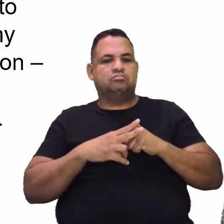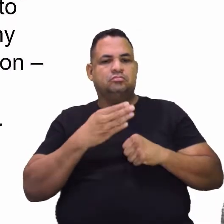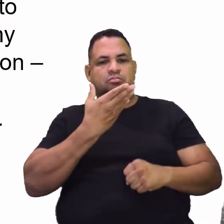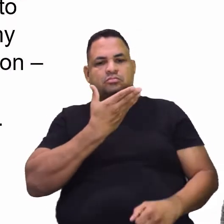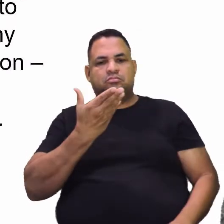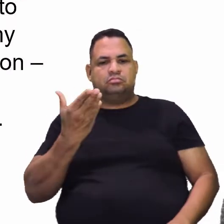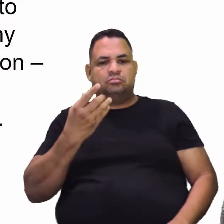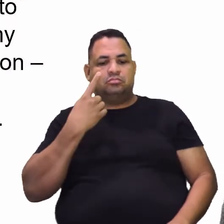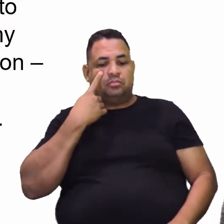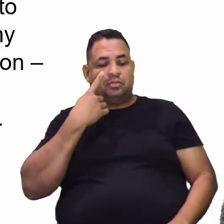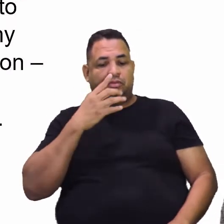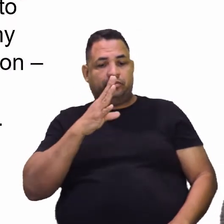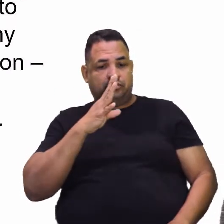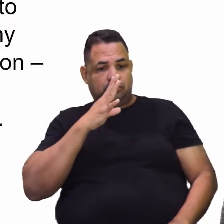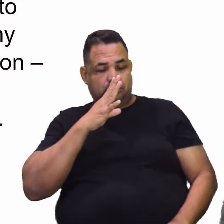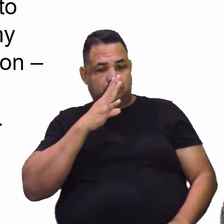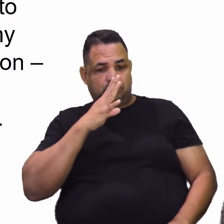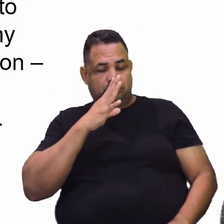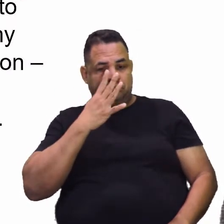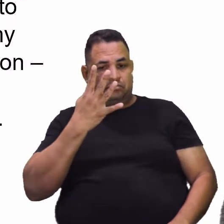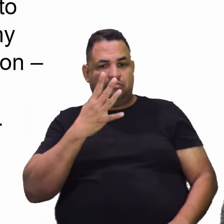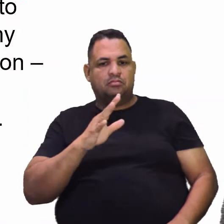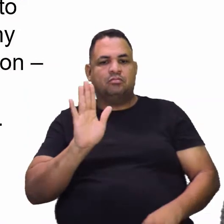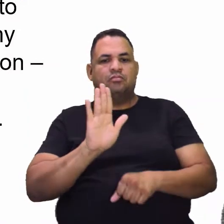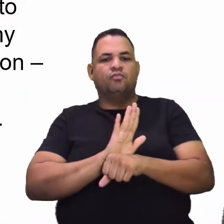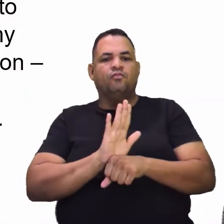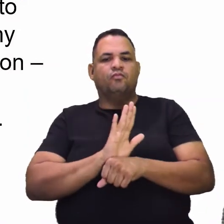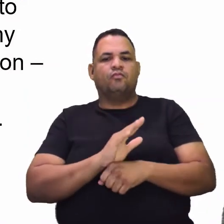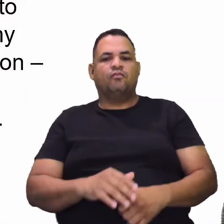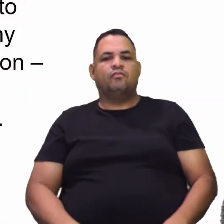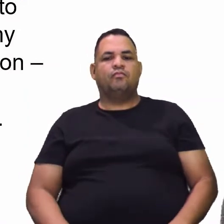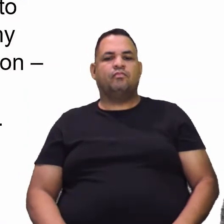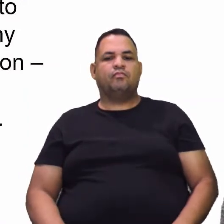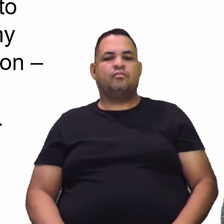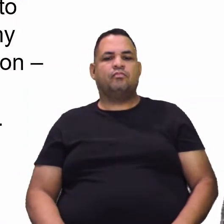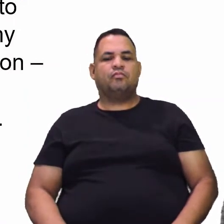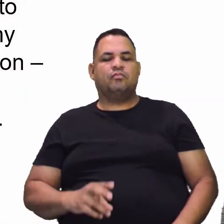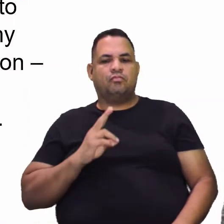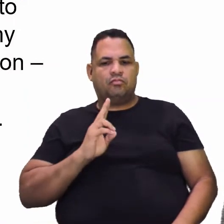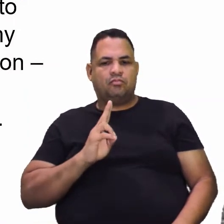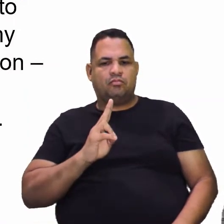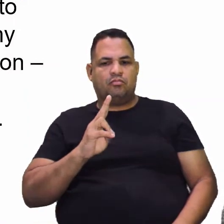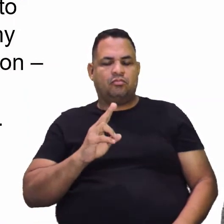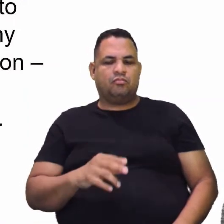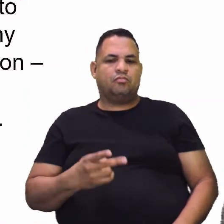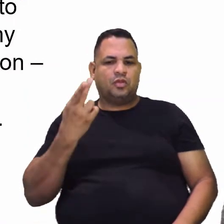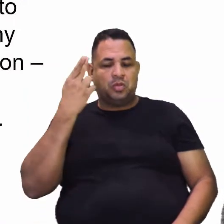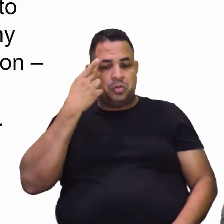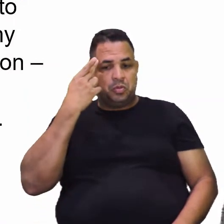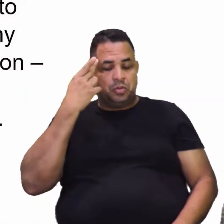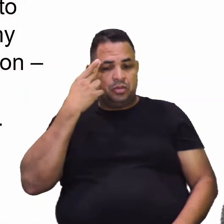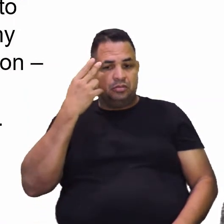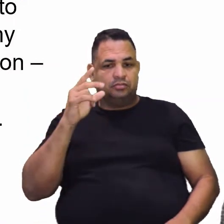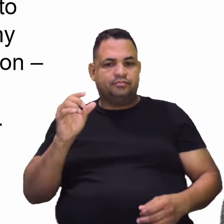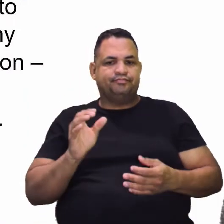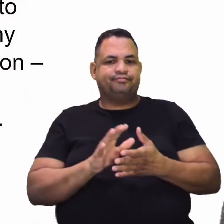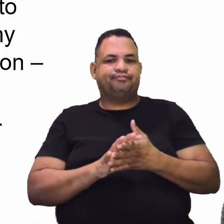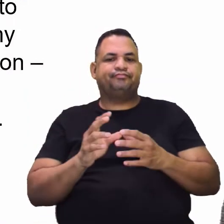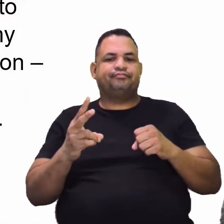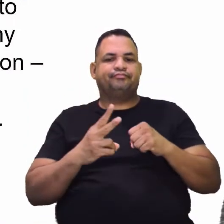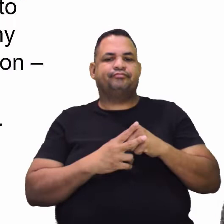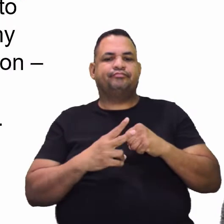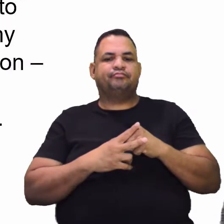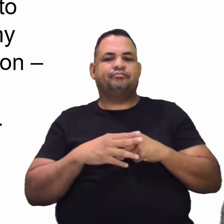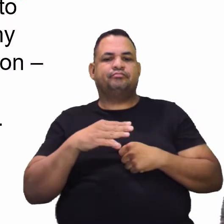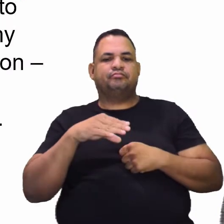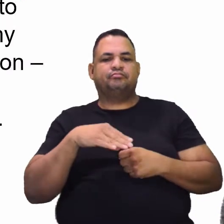watch. Eu assisto. I usually watch. Eu, uma frequência, que é geralmente, e o meu verbo watch,